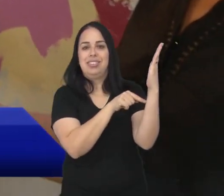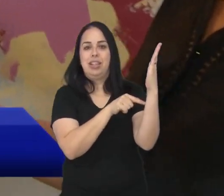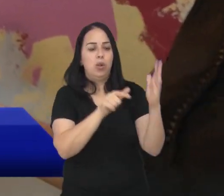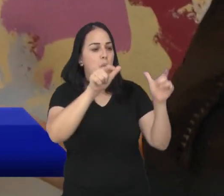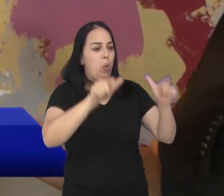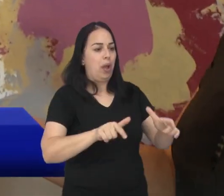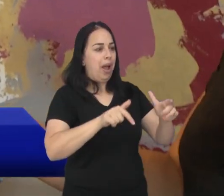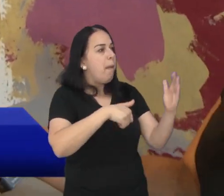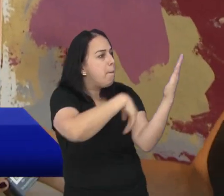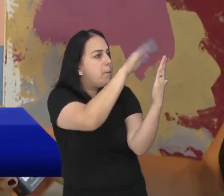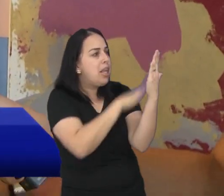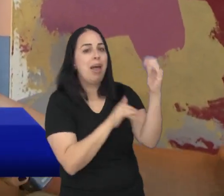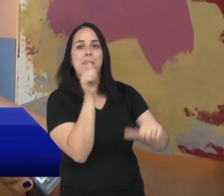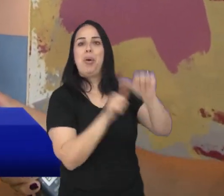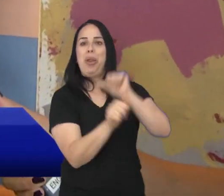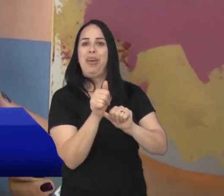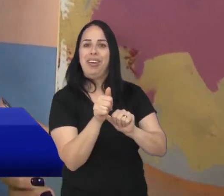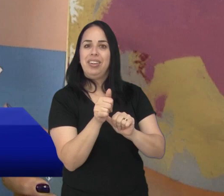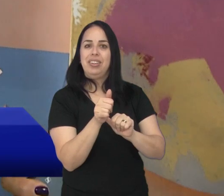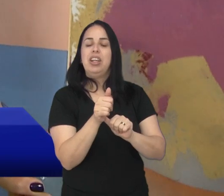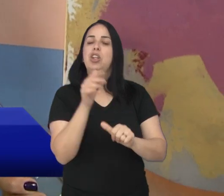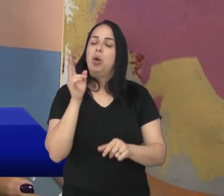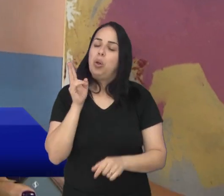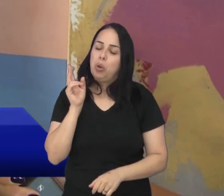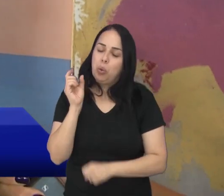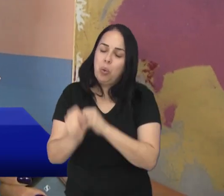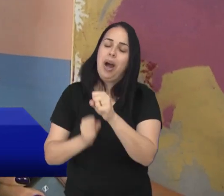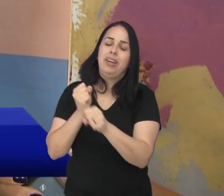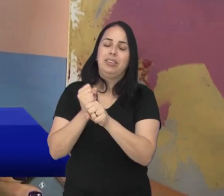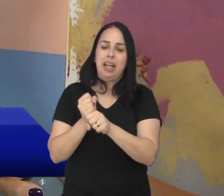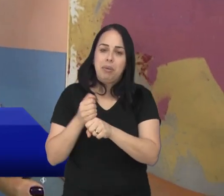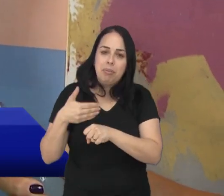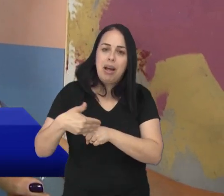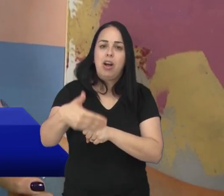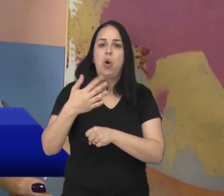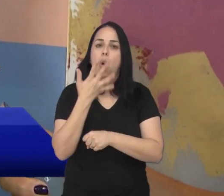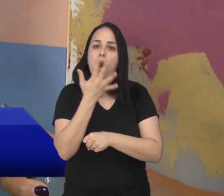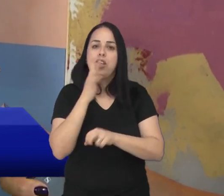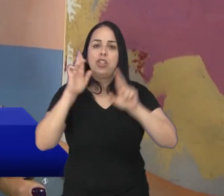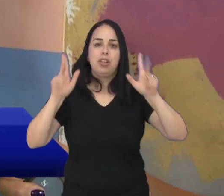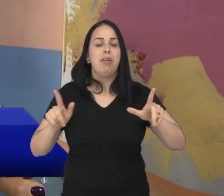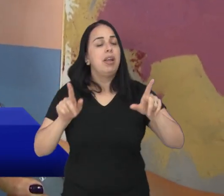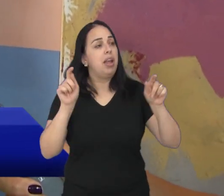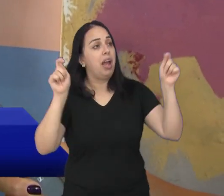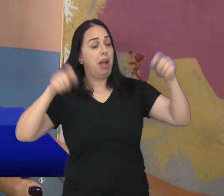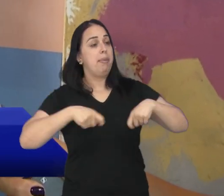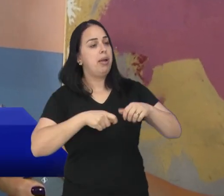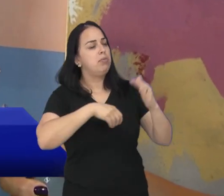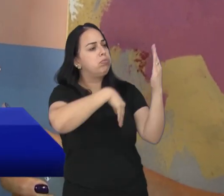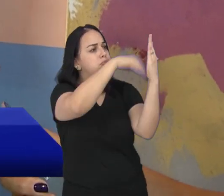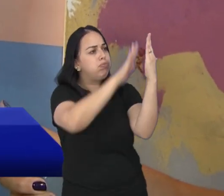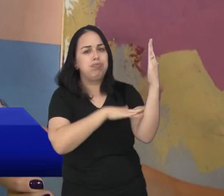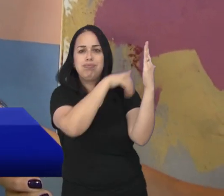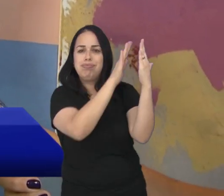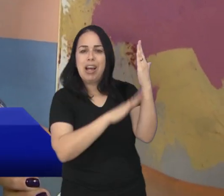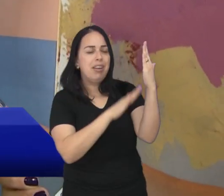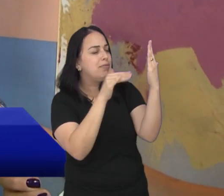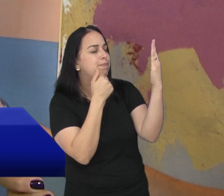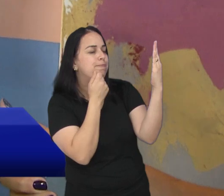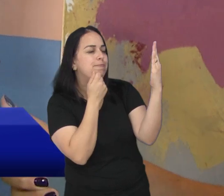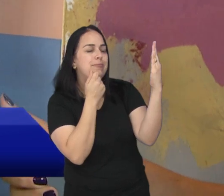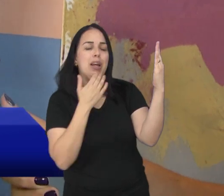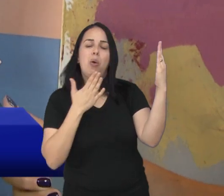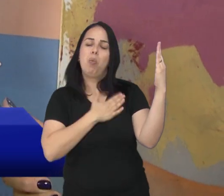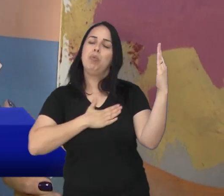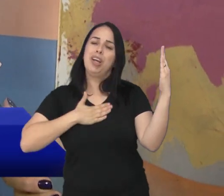vai mudando, né? Conforme aí cada ano tem uma cor diferente, então você tem a possibilidade de ir mudando a sua casa